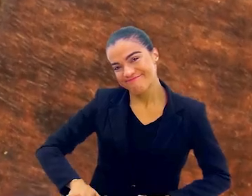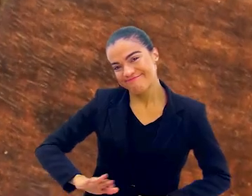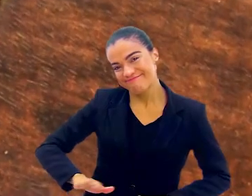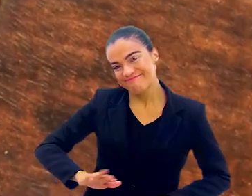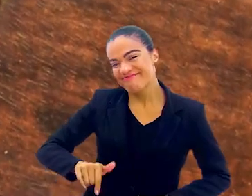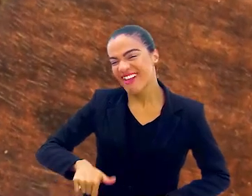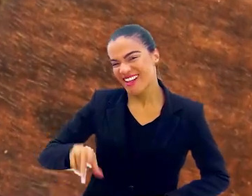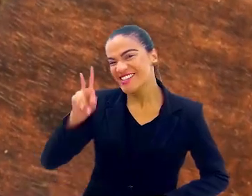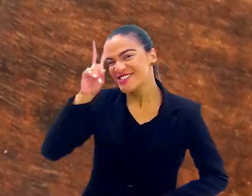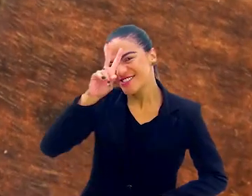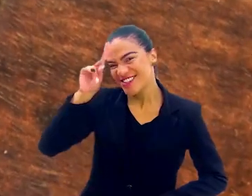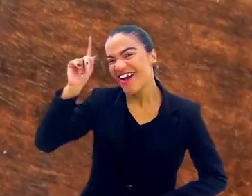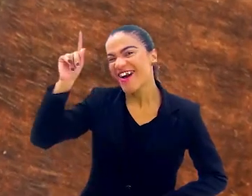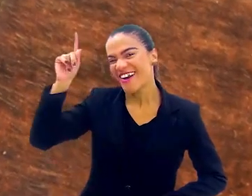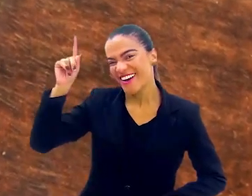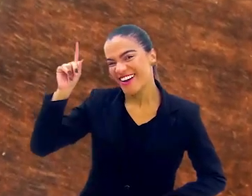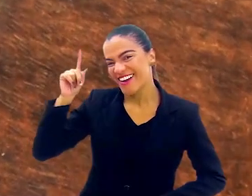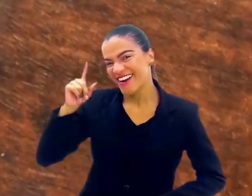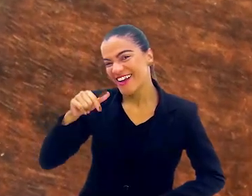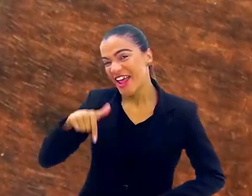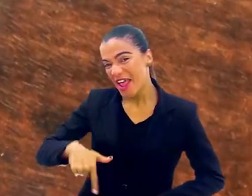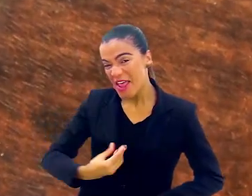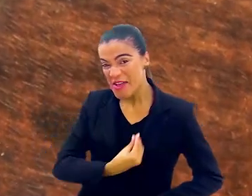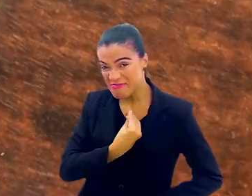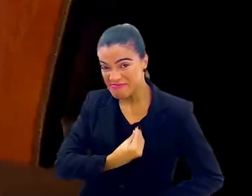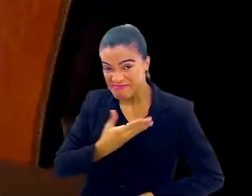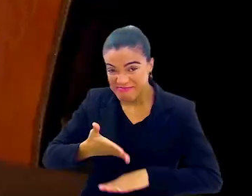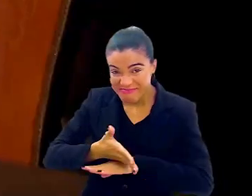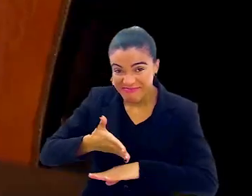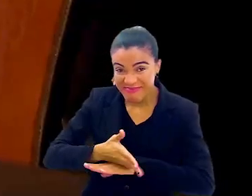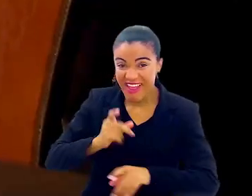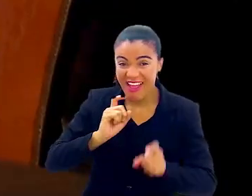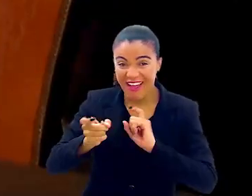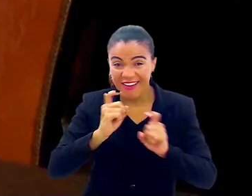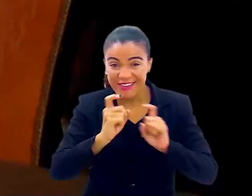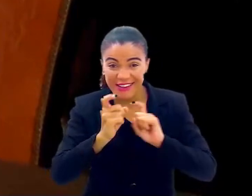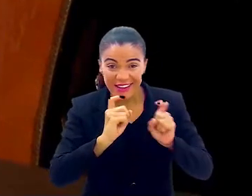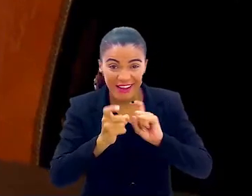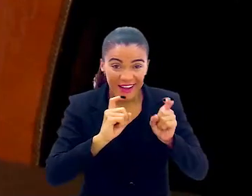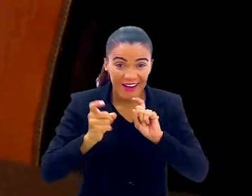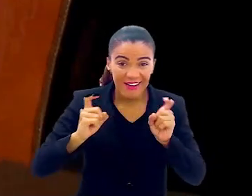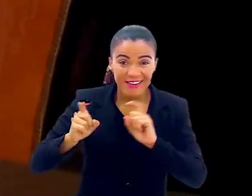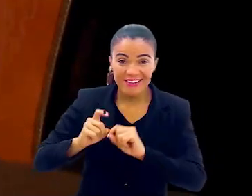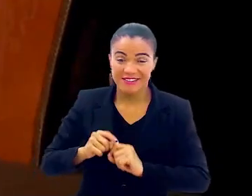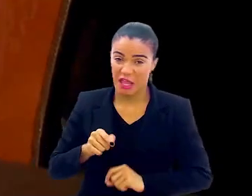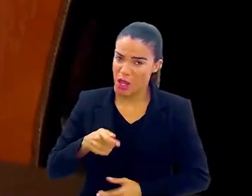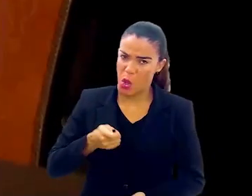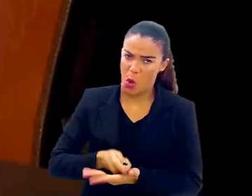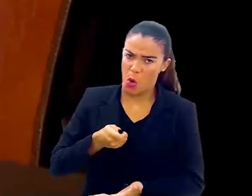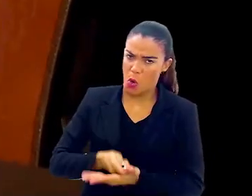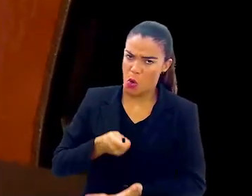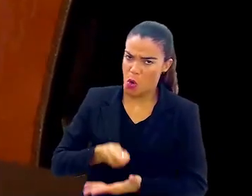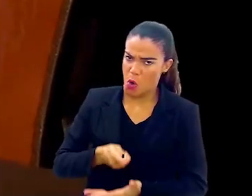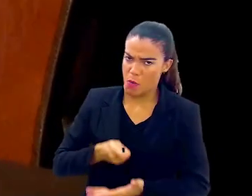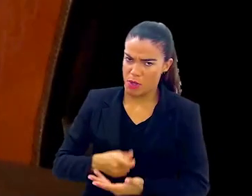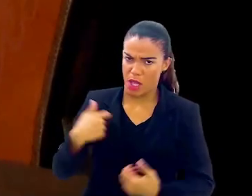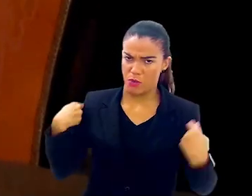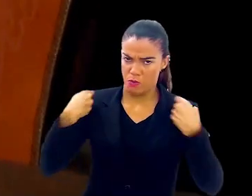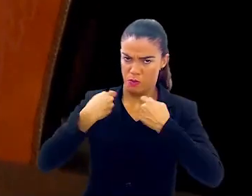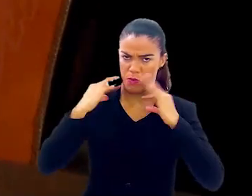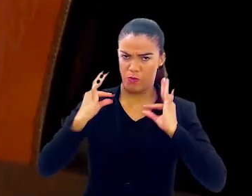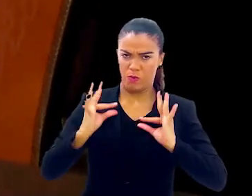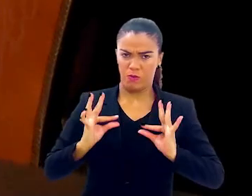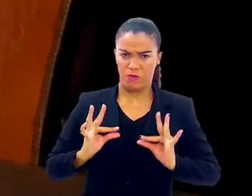Esse cara não tem história. Eu cantei muitas reuniões com ele e com outros, né? Que eram obrigados a andar de